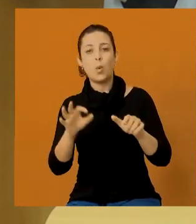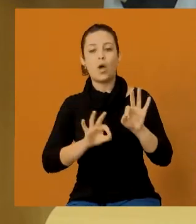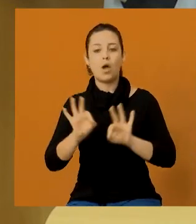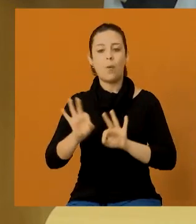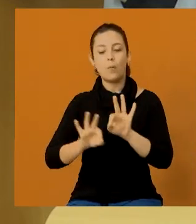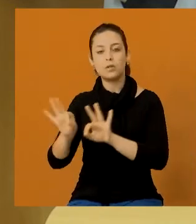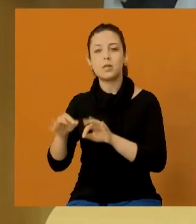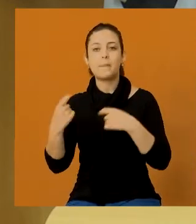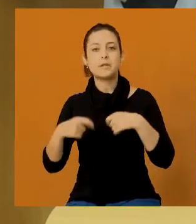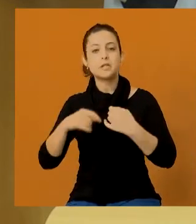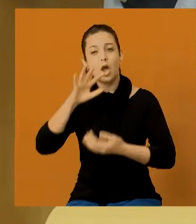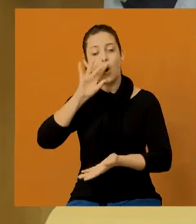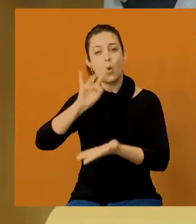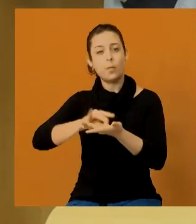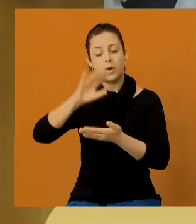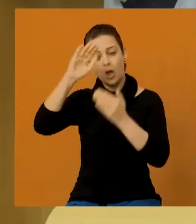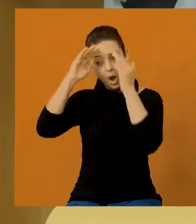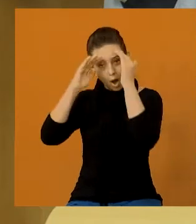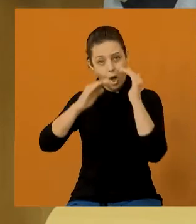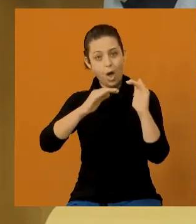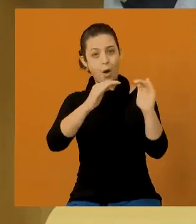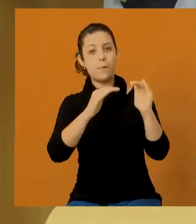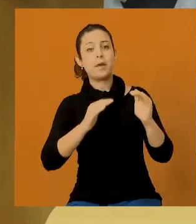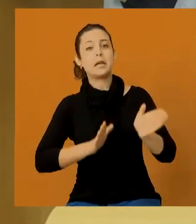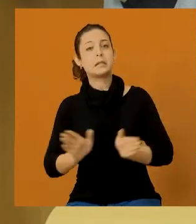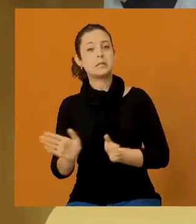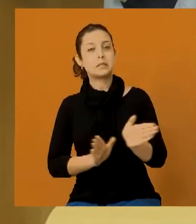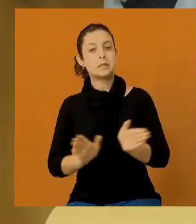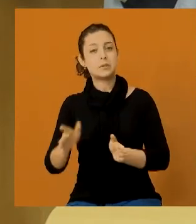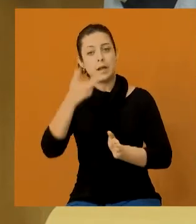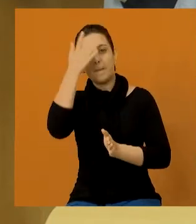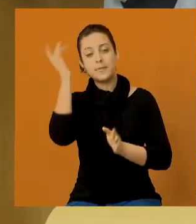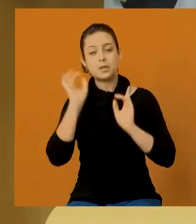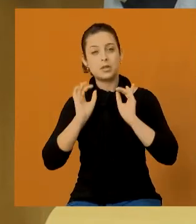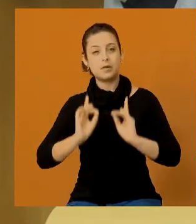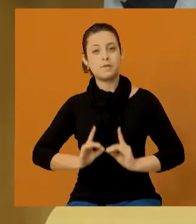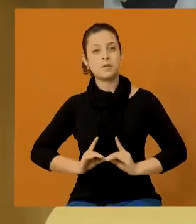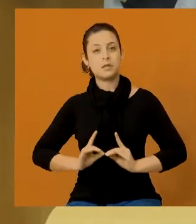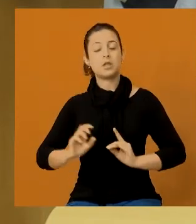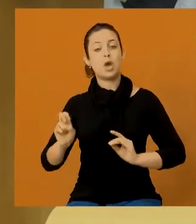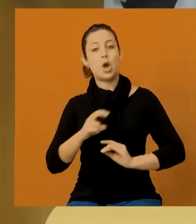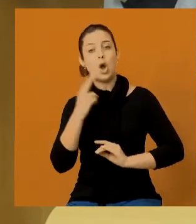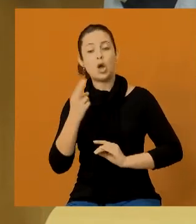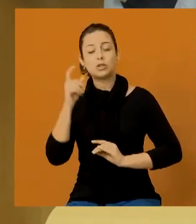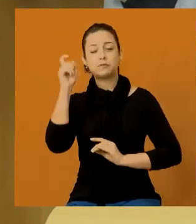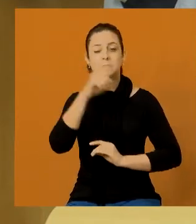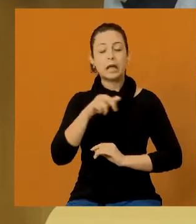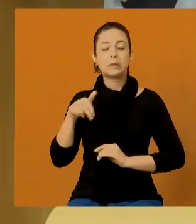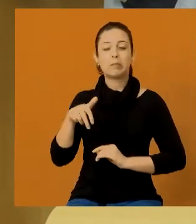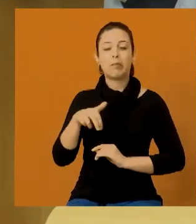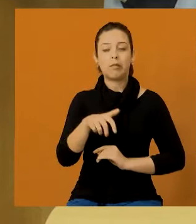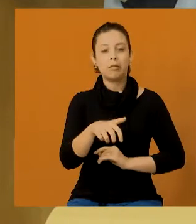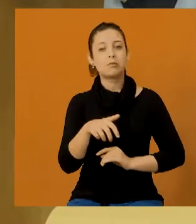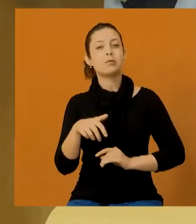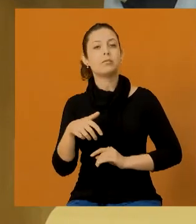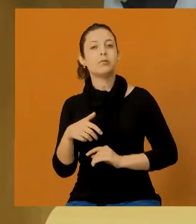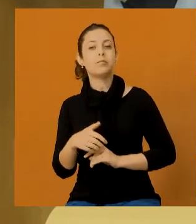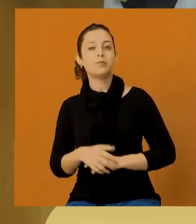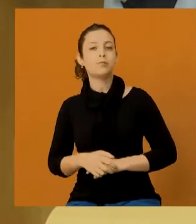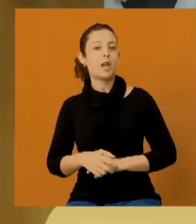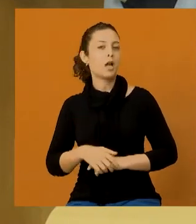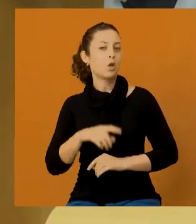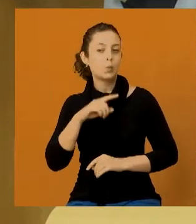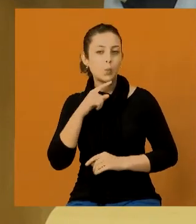reforma devem cumprir os requisitos de acessibilidade das pessoas com deficiência ou mobilidade reduzida,